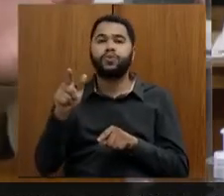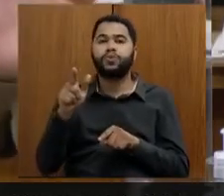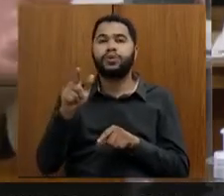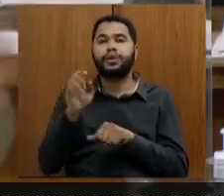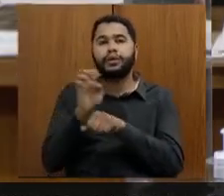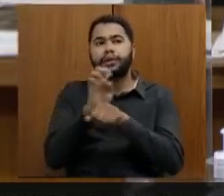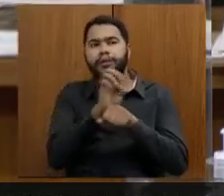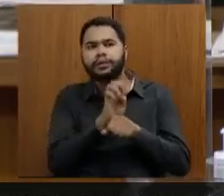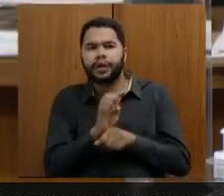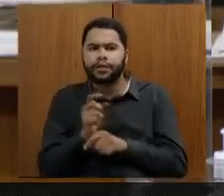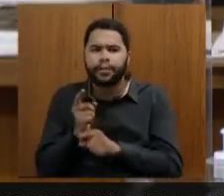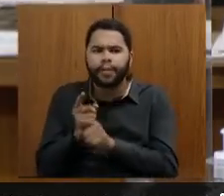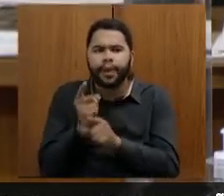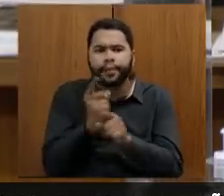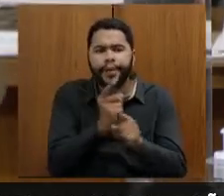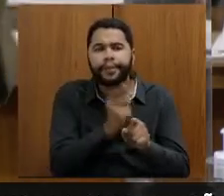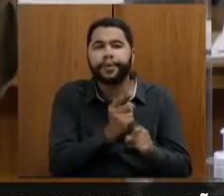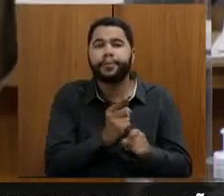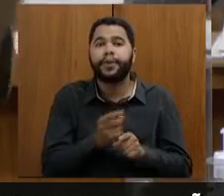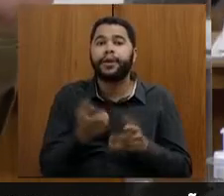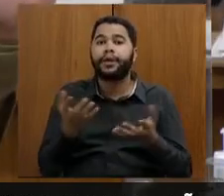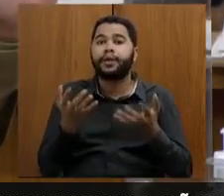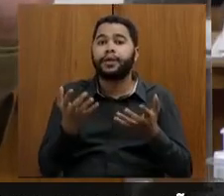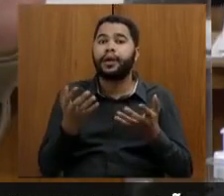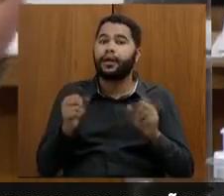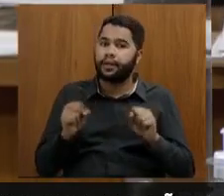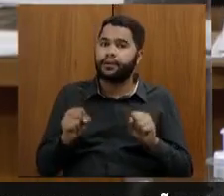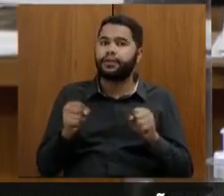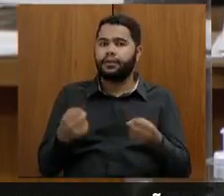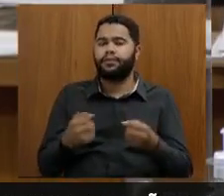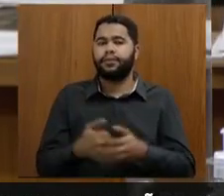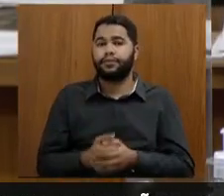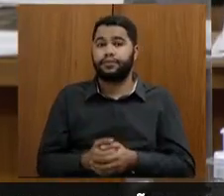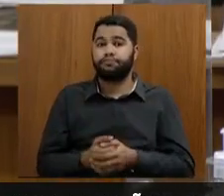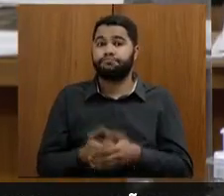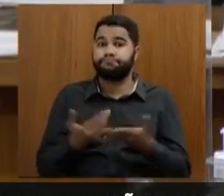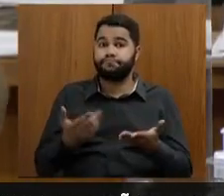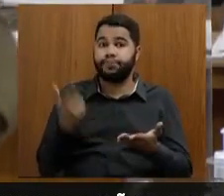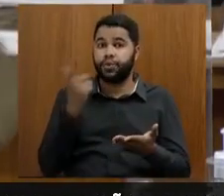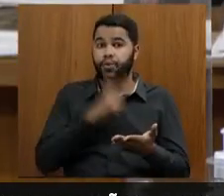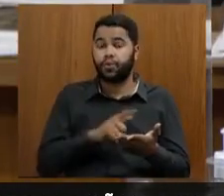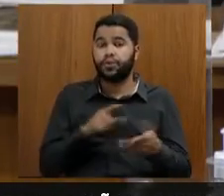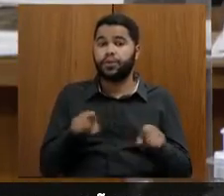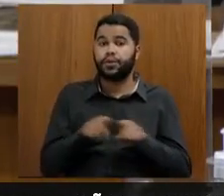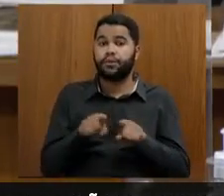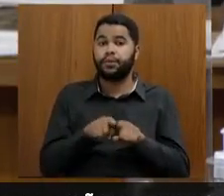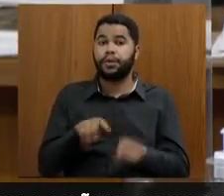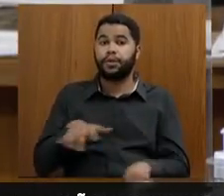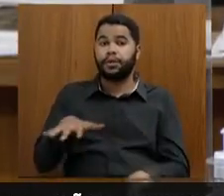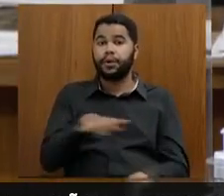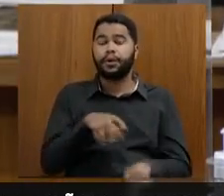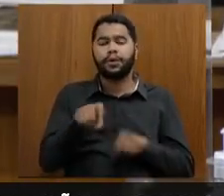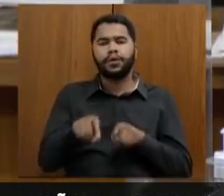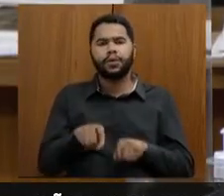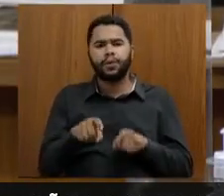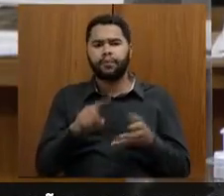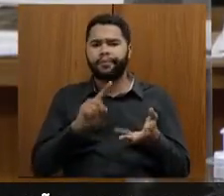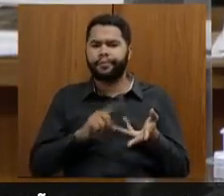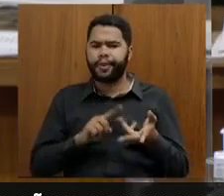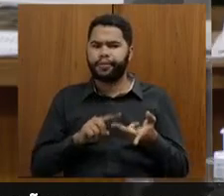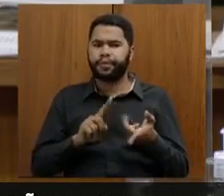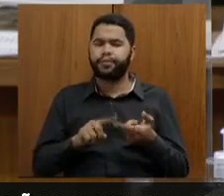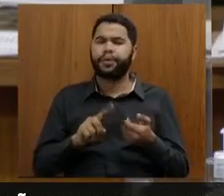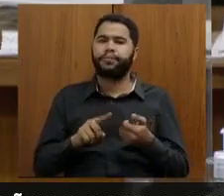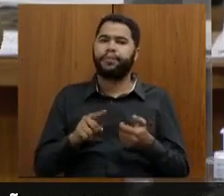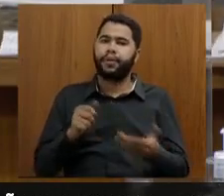vem de outro estado a gente identifica então a gente tá querendo fazer essa defesa e para fazer isso em inclusive na área rural tem vários